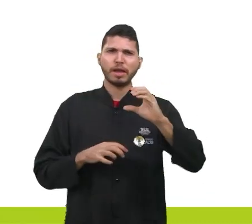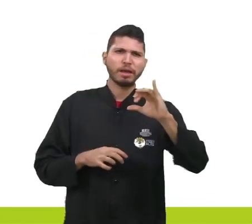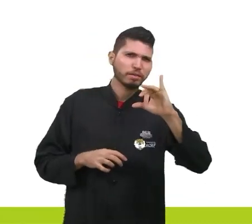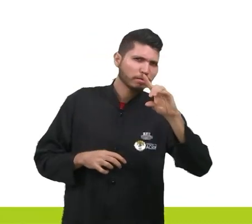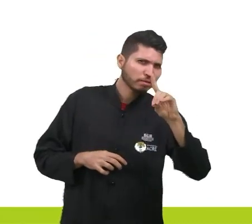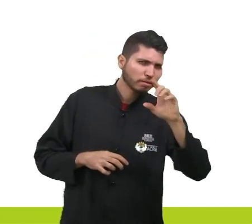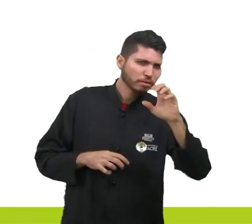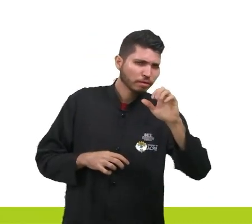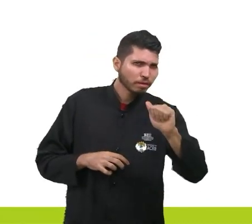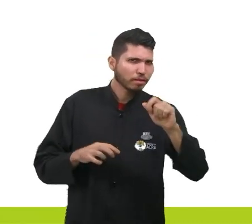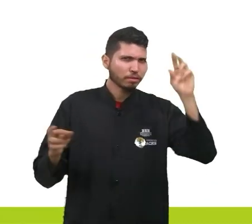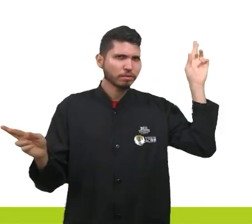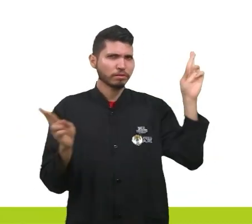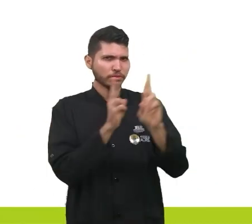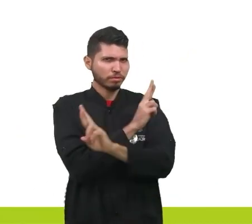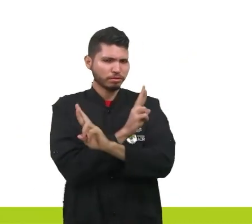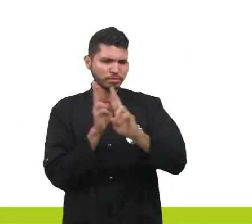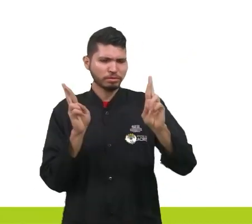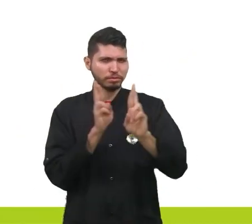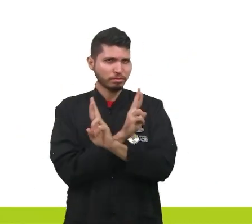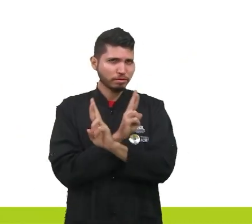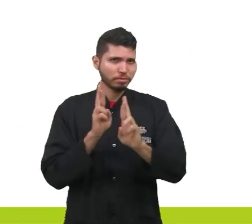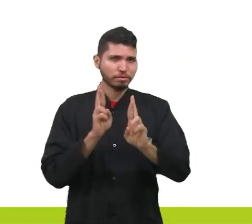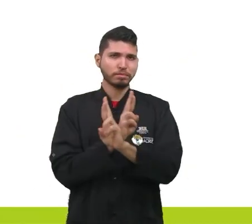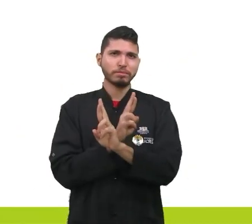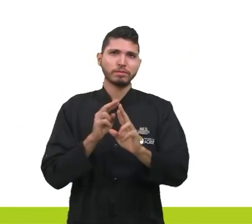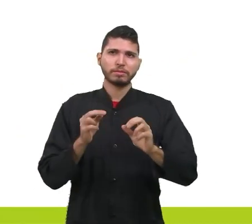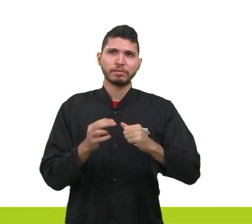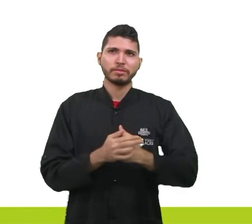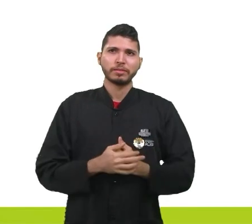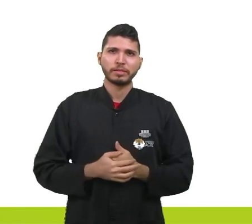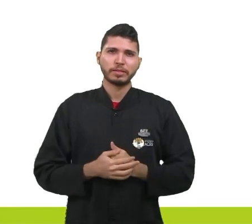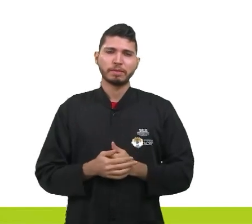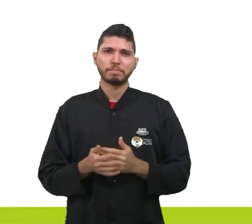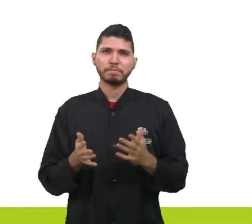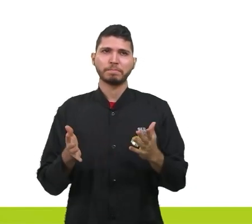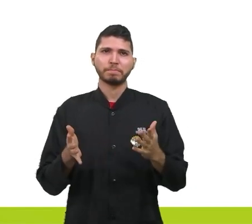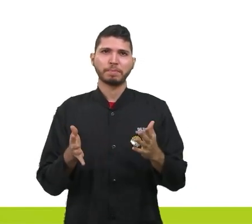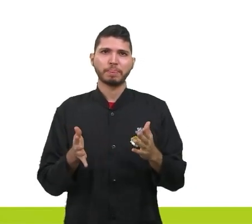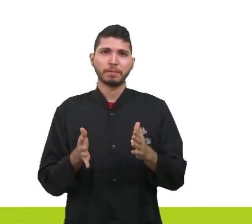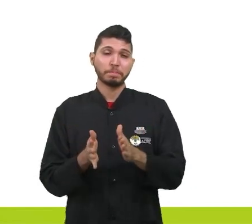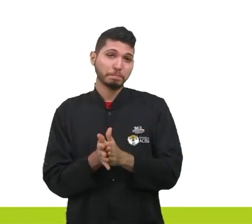de extrativismo vegetal. D, índices de pobreza